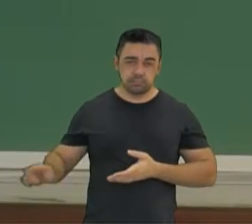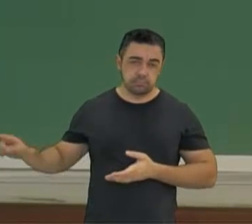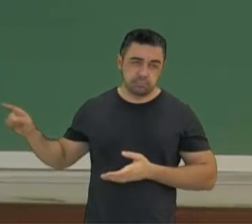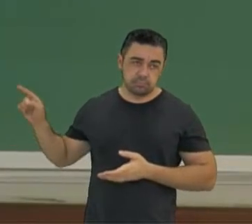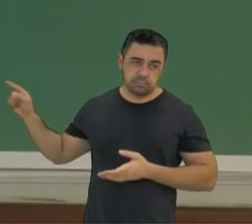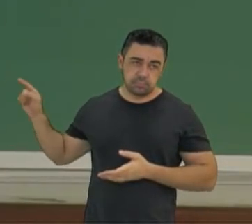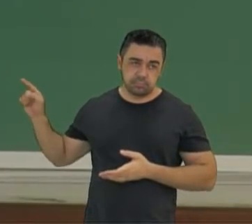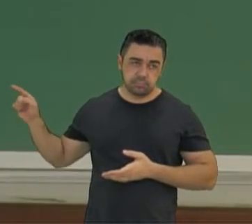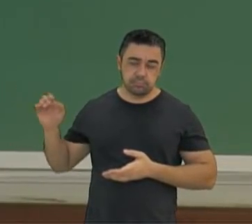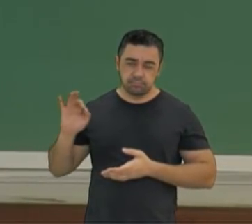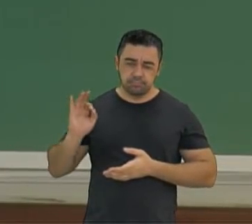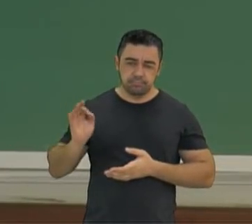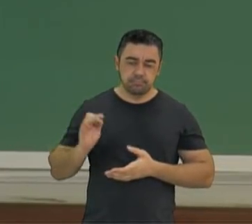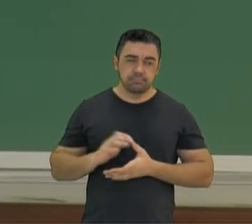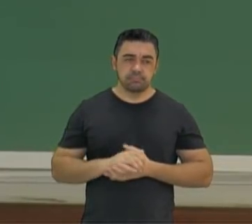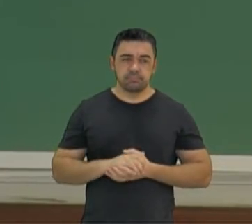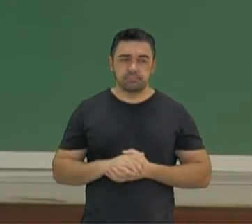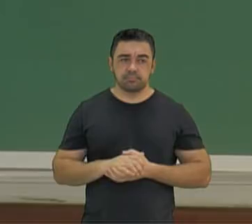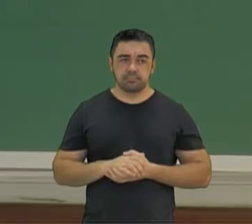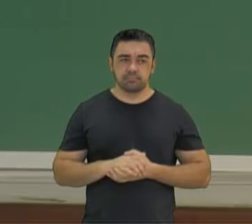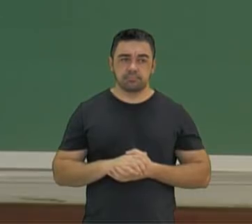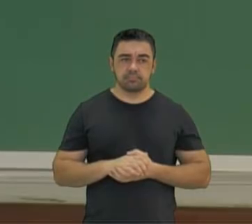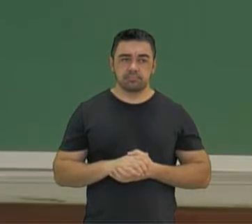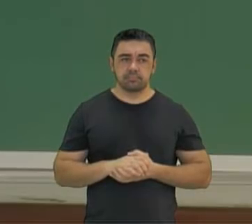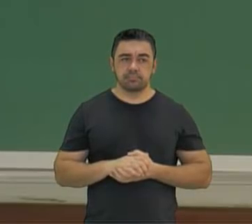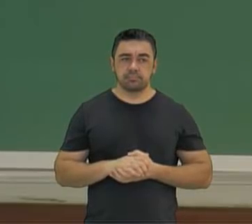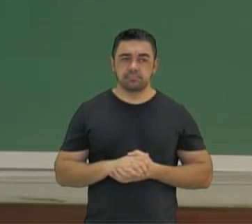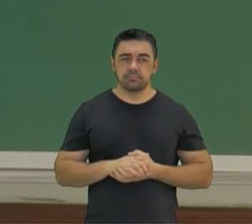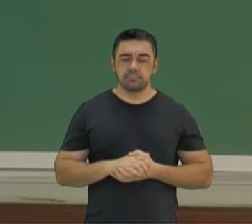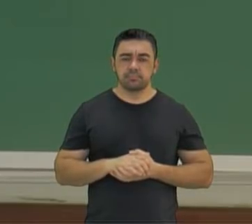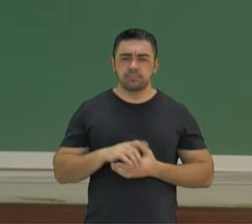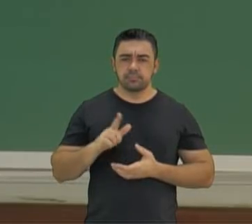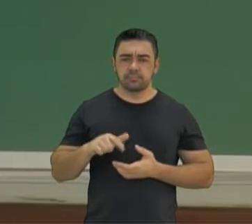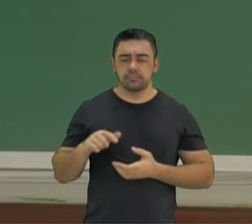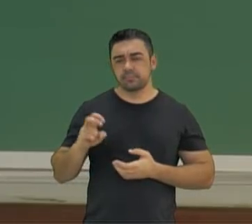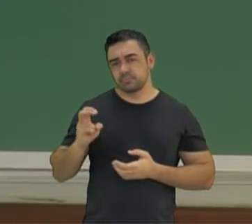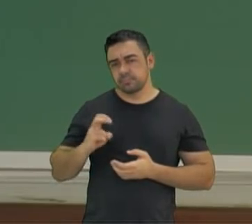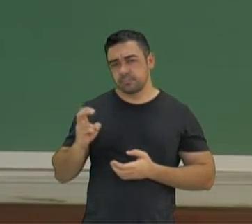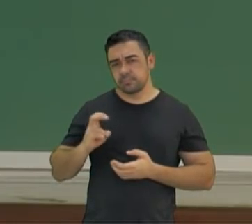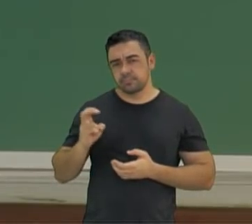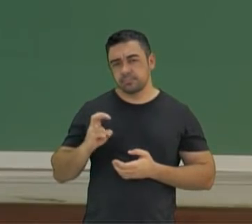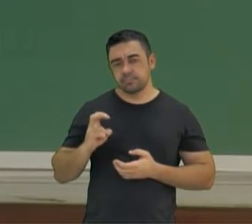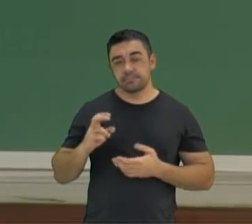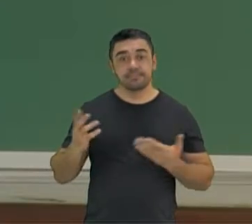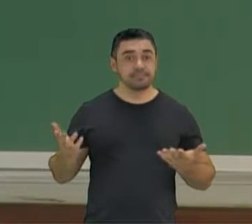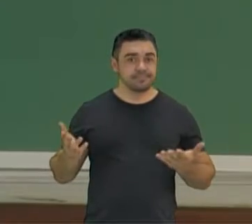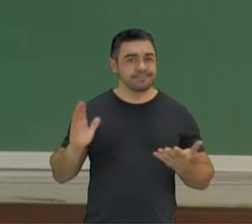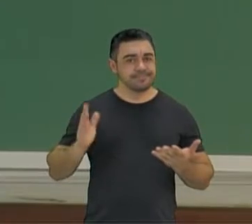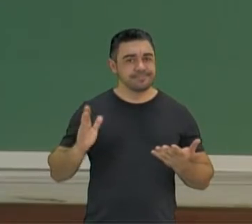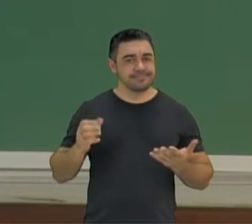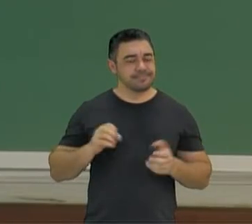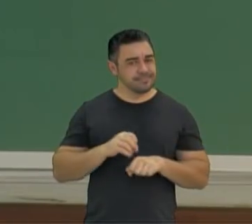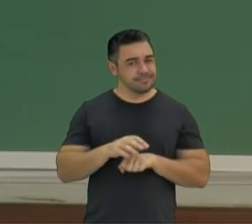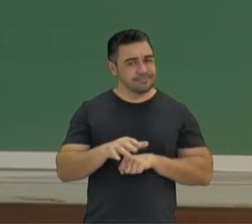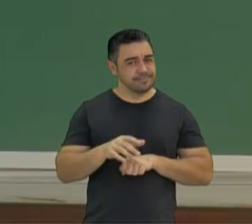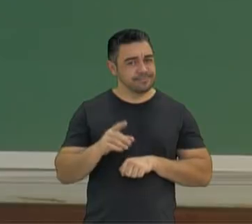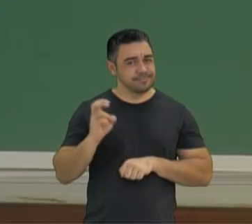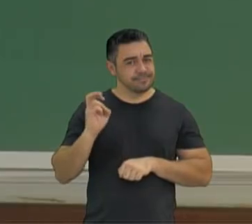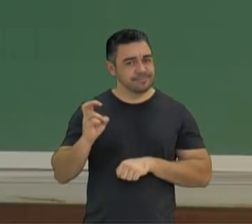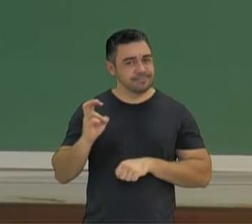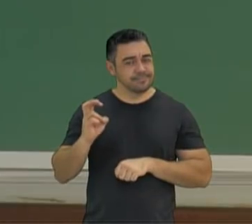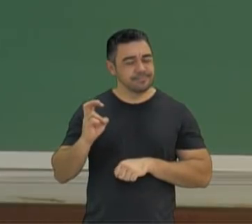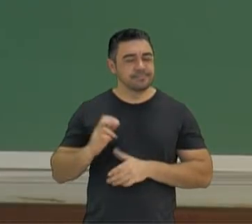base quadrangular. Então, eu tenho uma pirâmide quadrangular. Quem é a pentagonal? Olha aqui, ó.